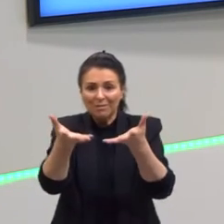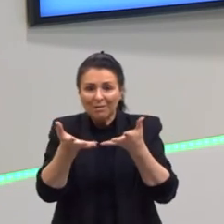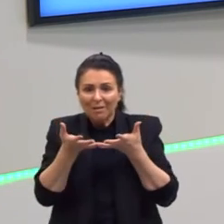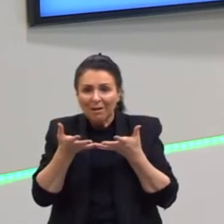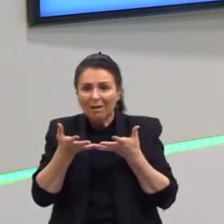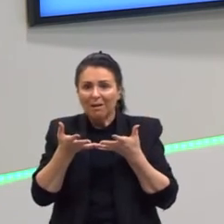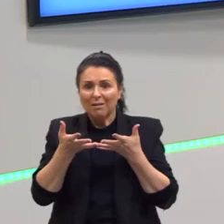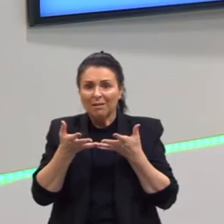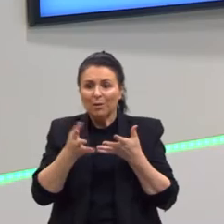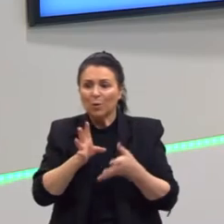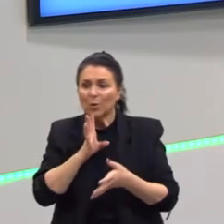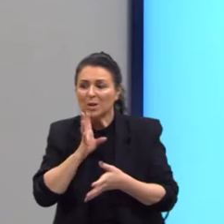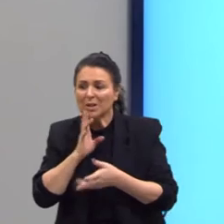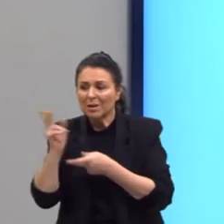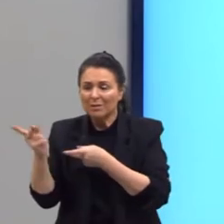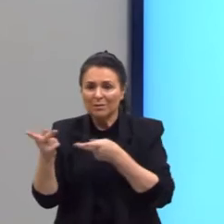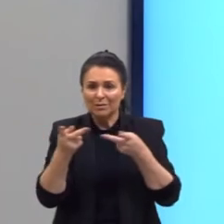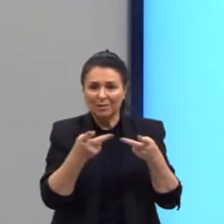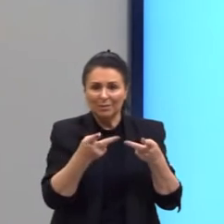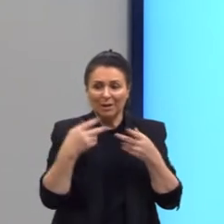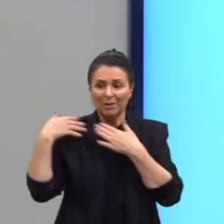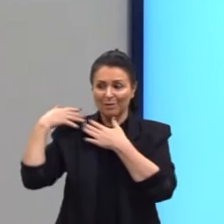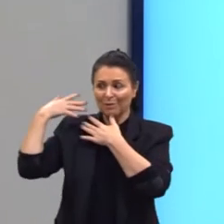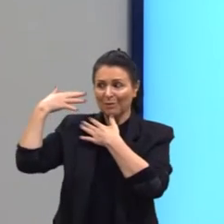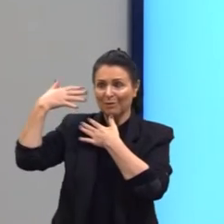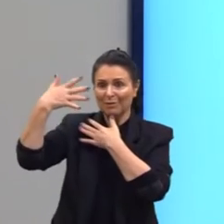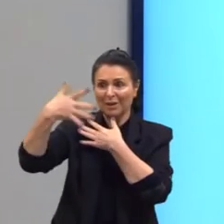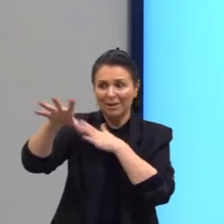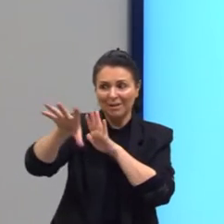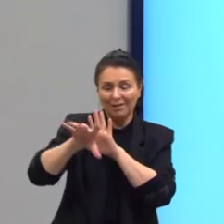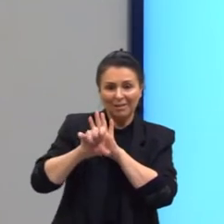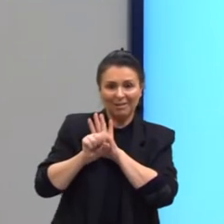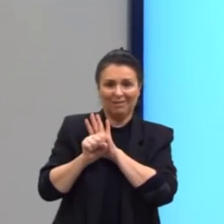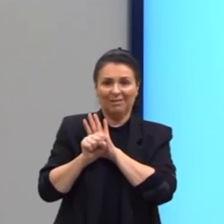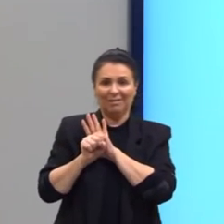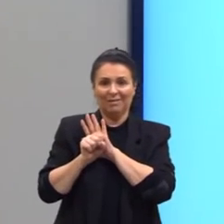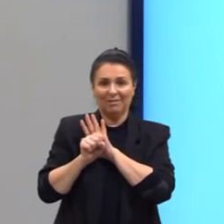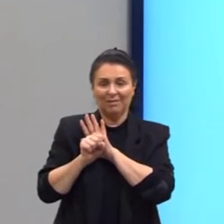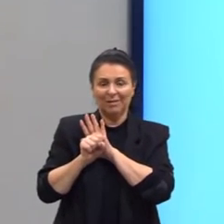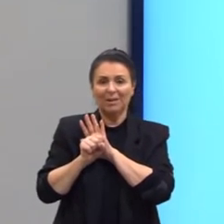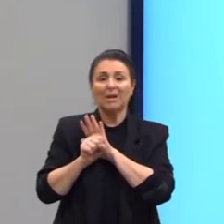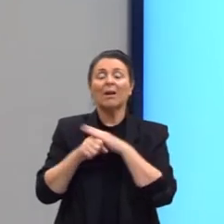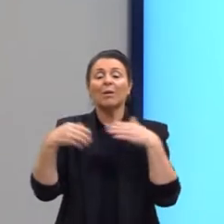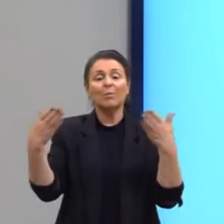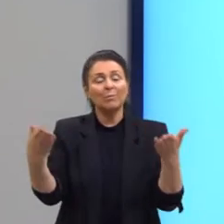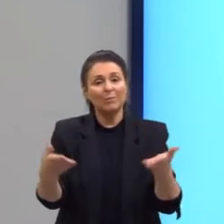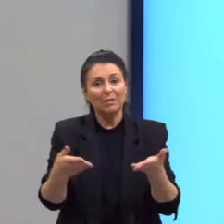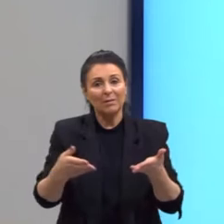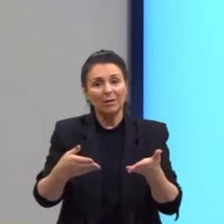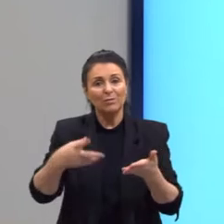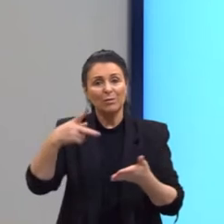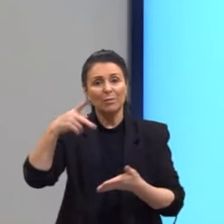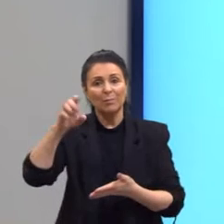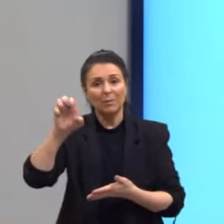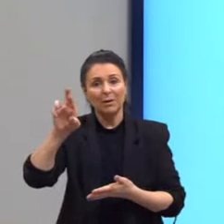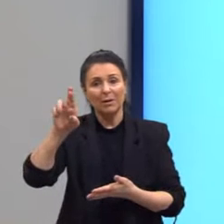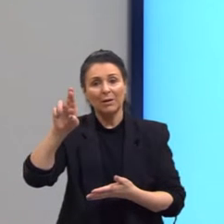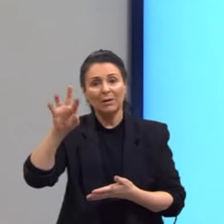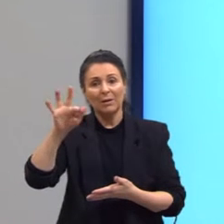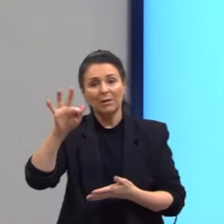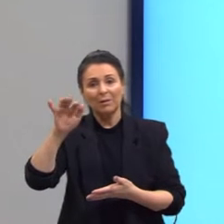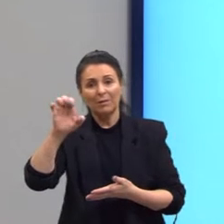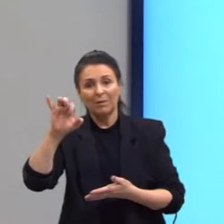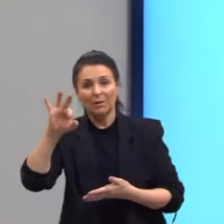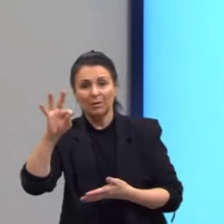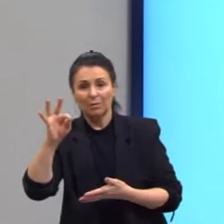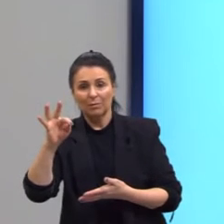que que eu sei que ele vem atraindo olha lá é as a tragédia tá no presente perfeito ou seja como